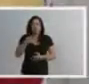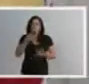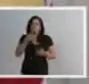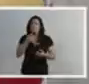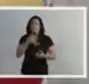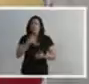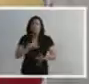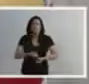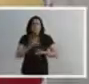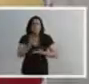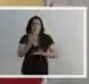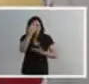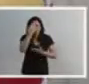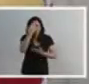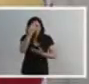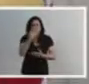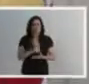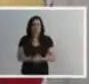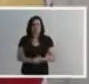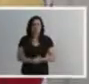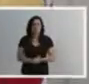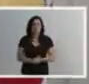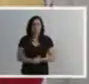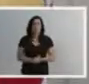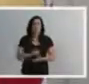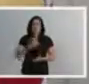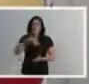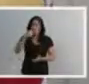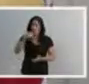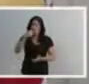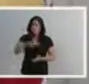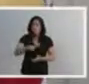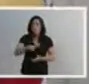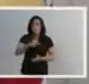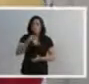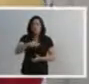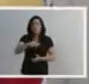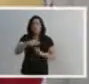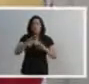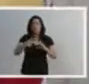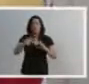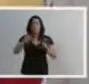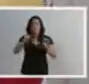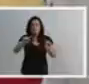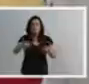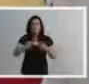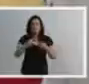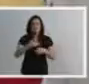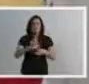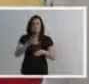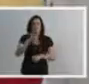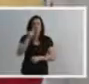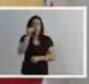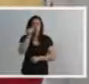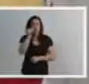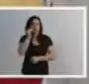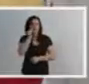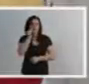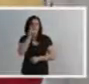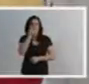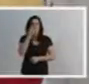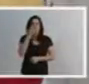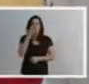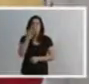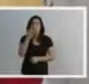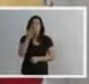gratidão o próximo mandato nós estaremos aqui com grandes desafios com mais experiência mais calejado